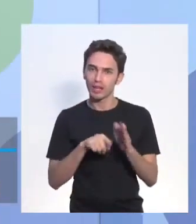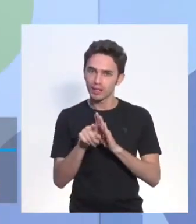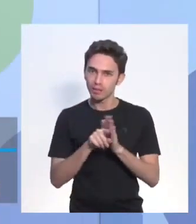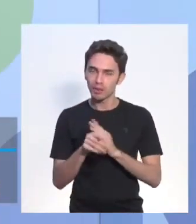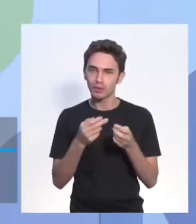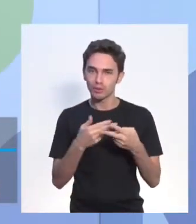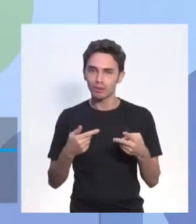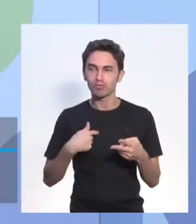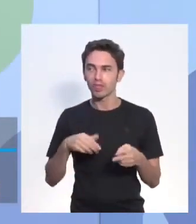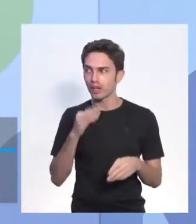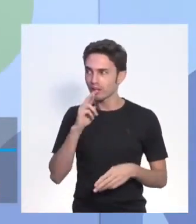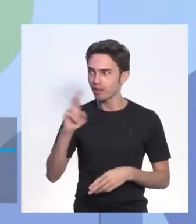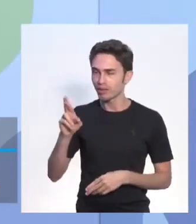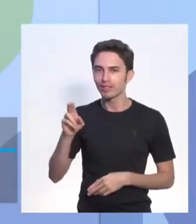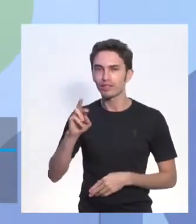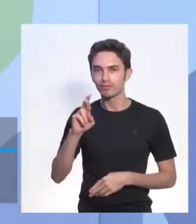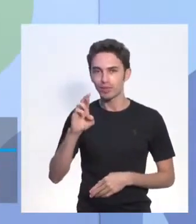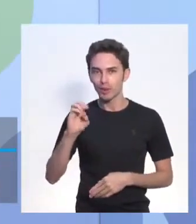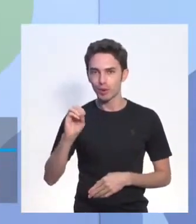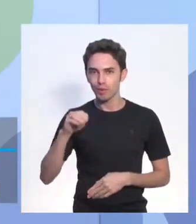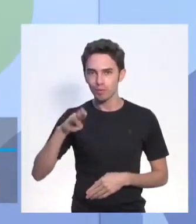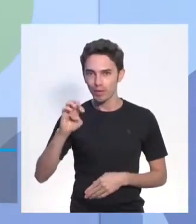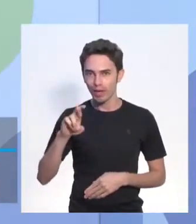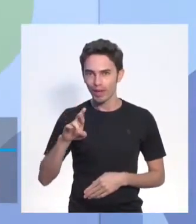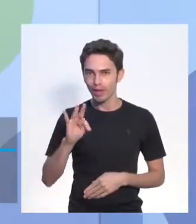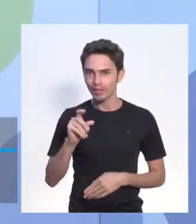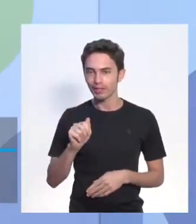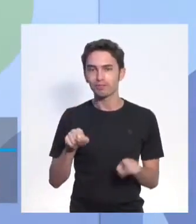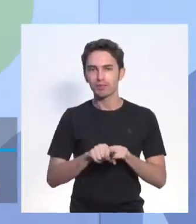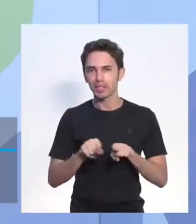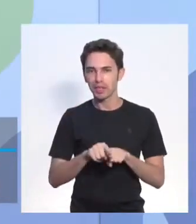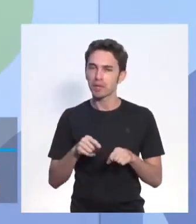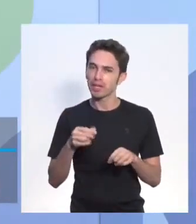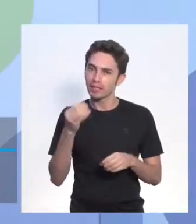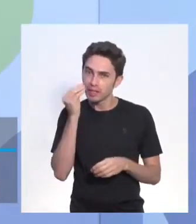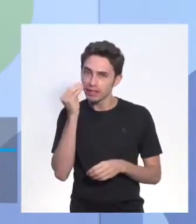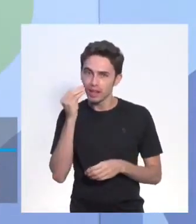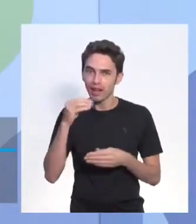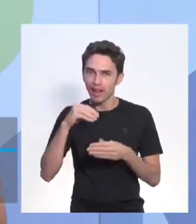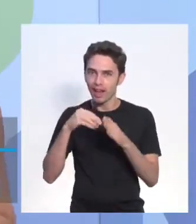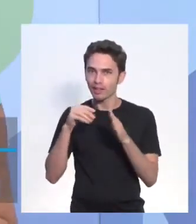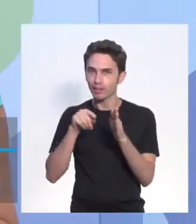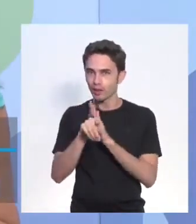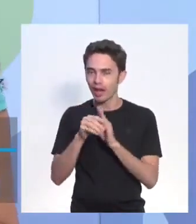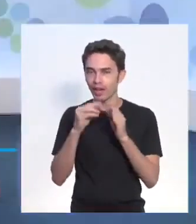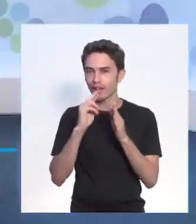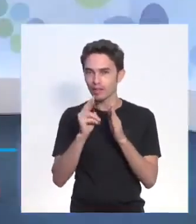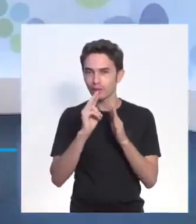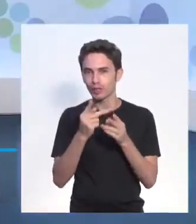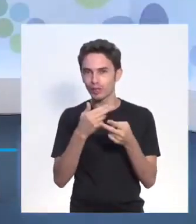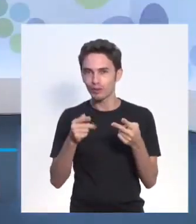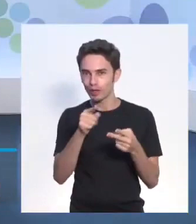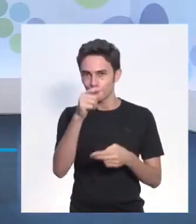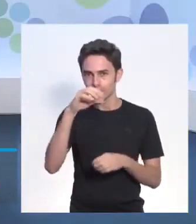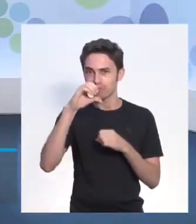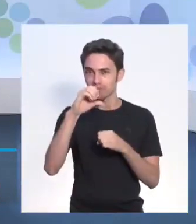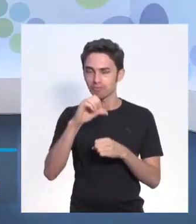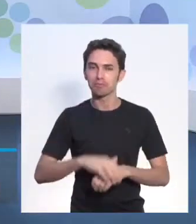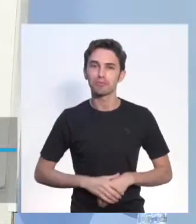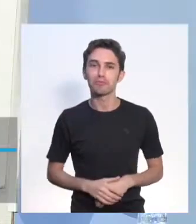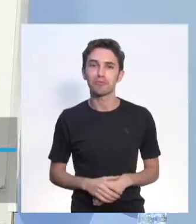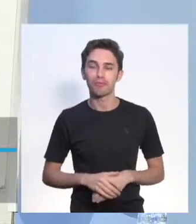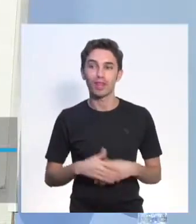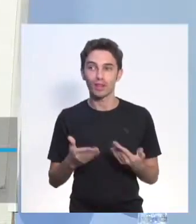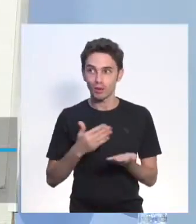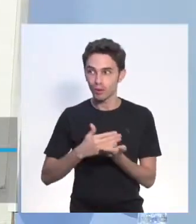tudo para a professora Roberta e também, dentro do possível, tirar as suas dúvidas, ok? Vamos então começar, professora Roberta? Vamos sim. Então,